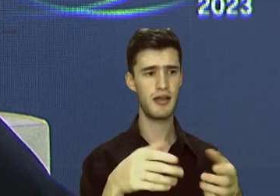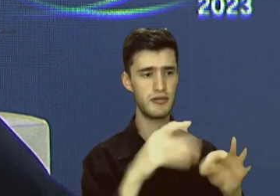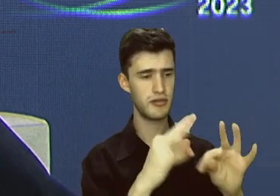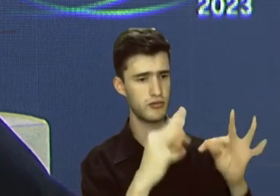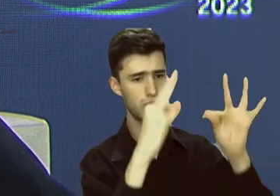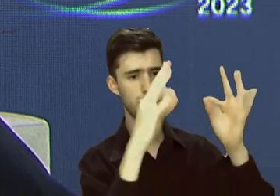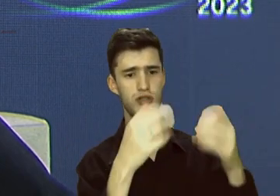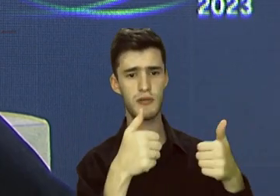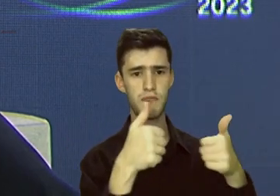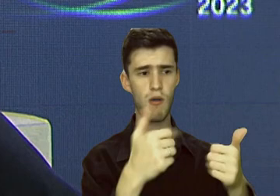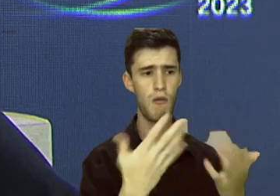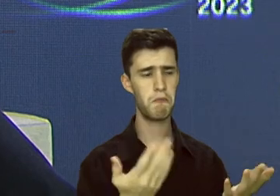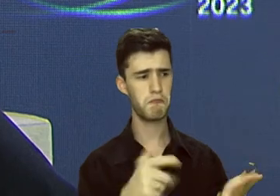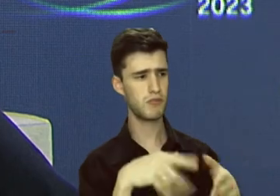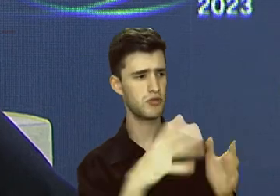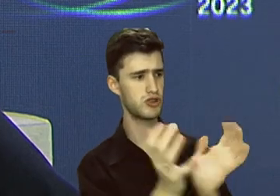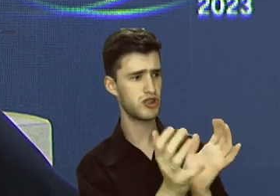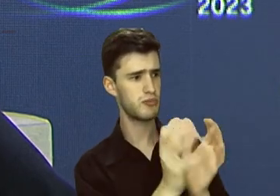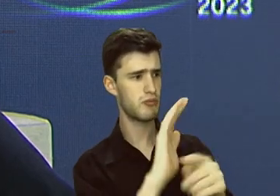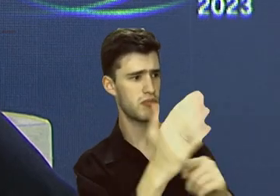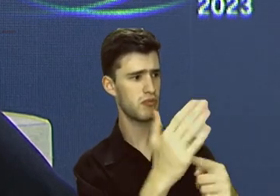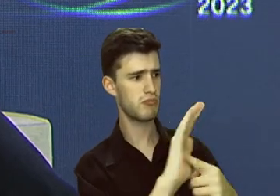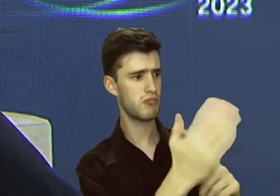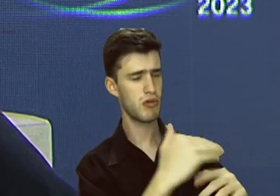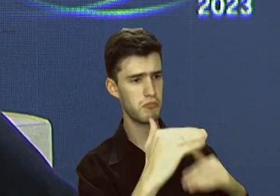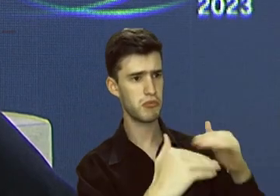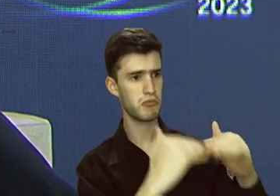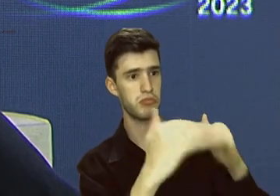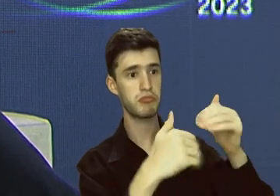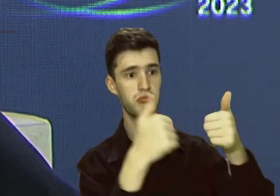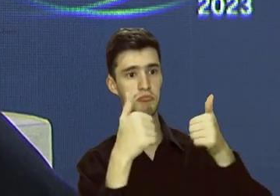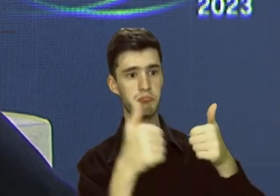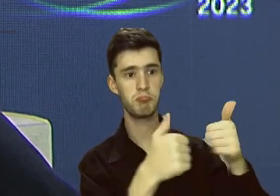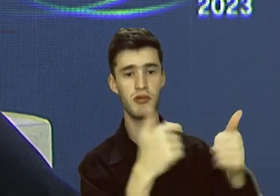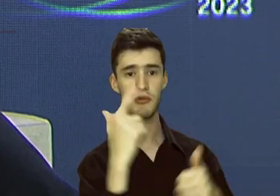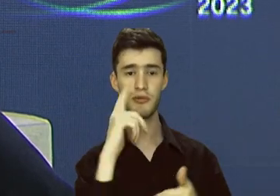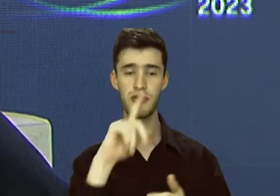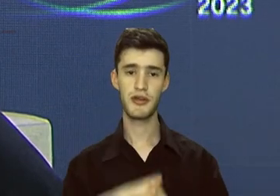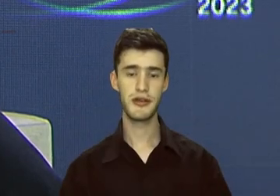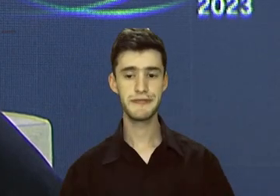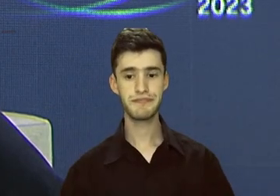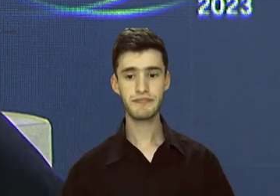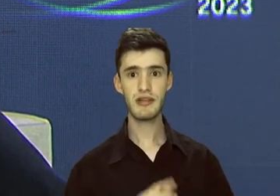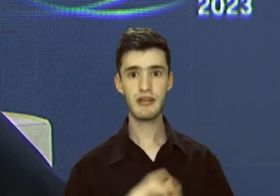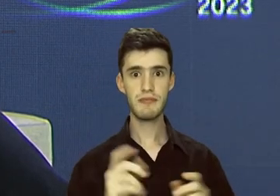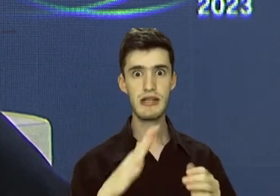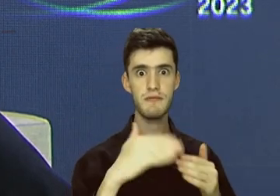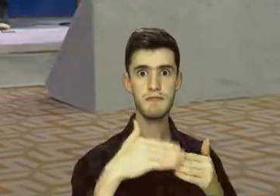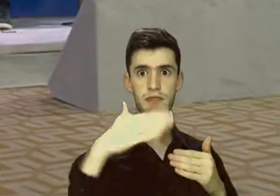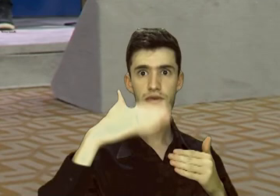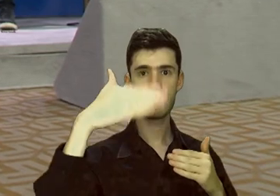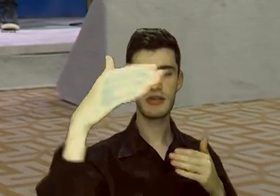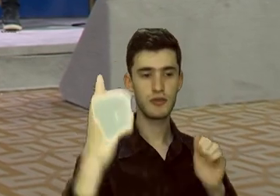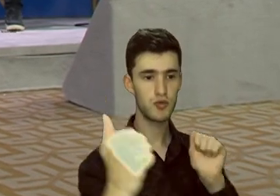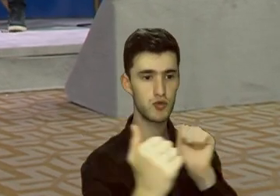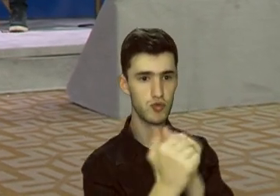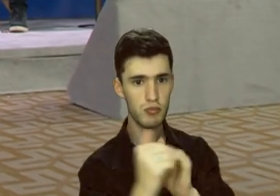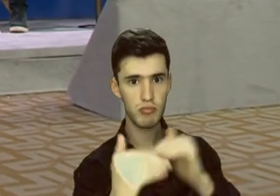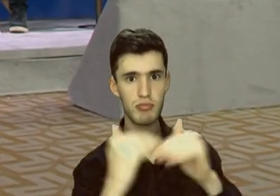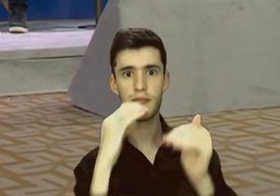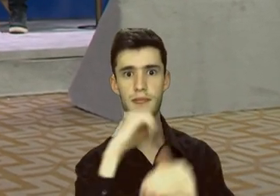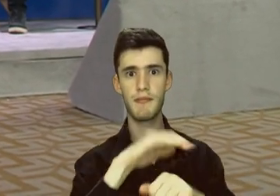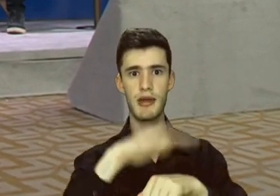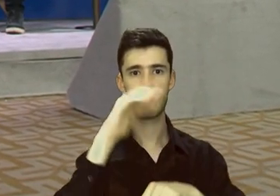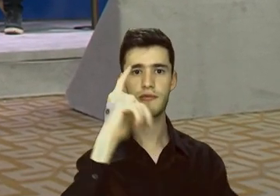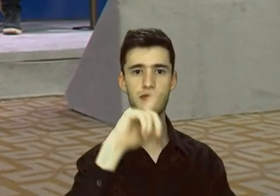time de consistente que possam somar para a gente chegar lá na frente e crescer junto mais rápido eu tô com vocês também